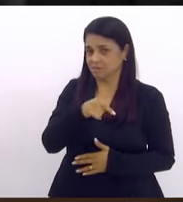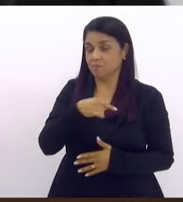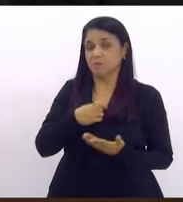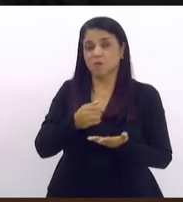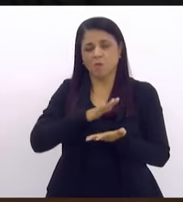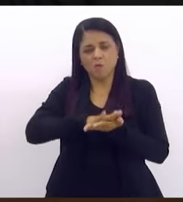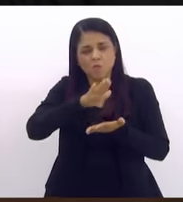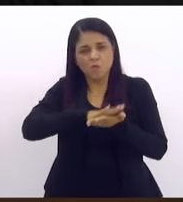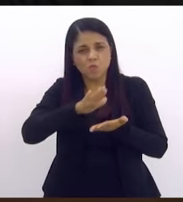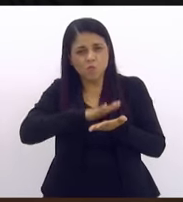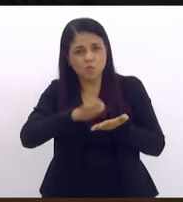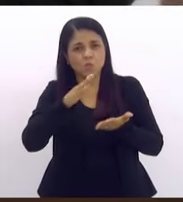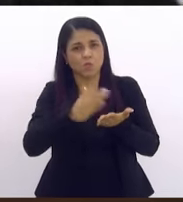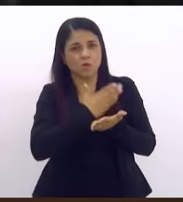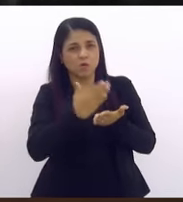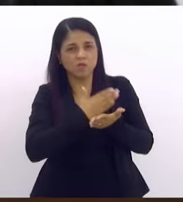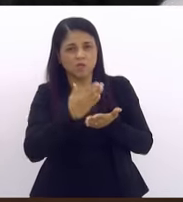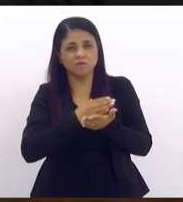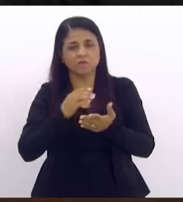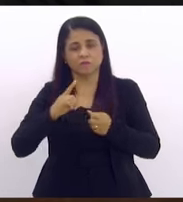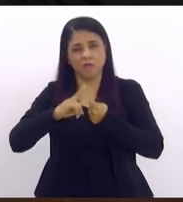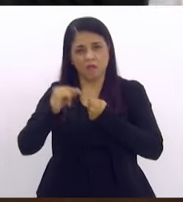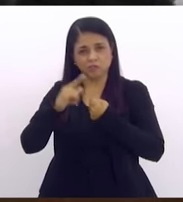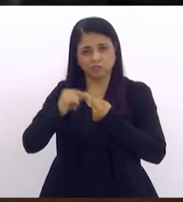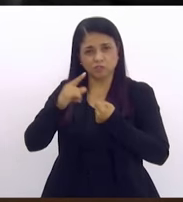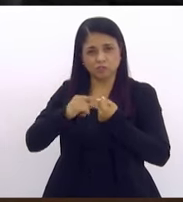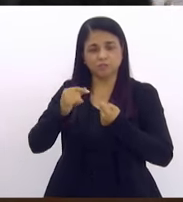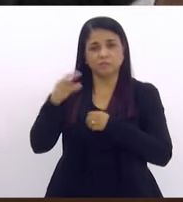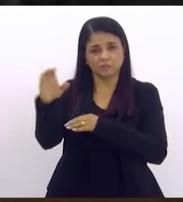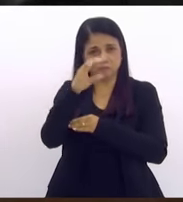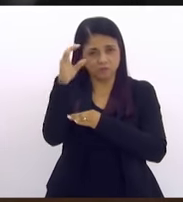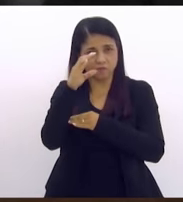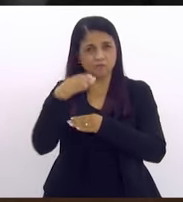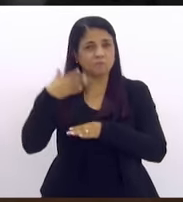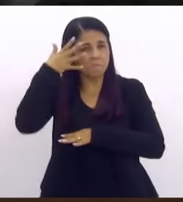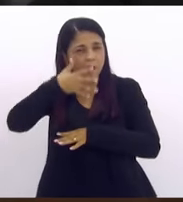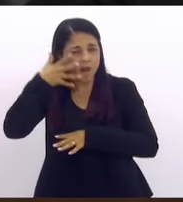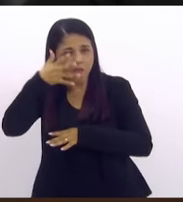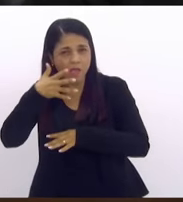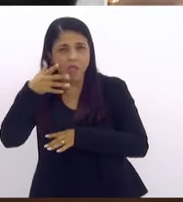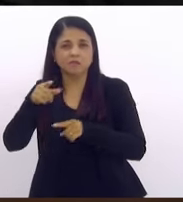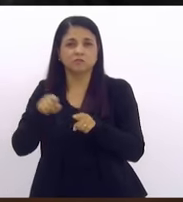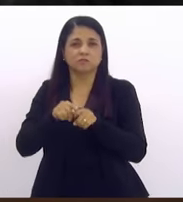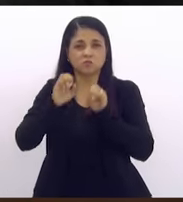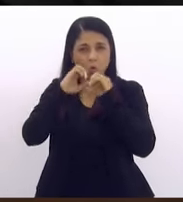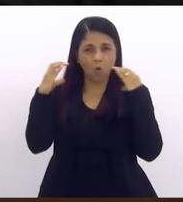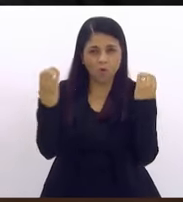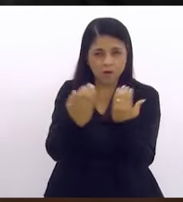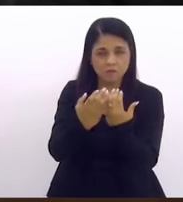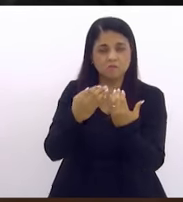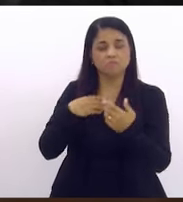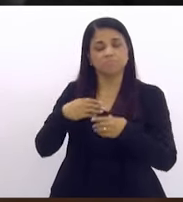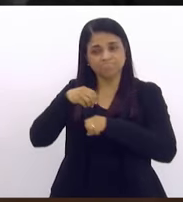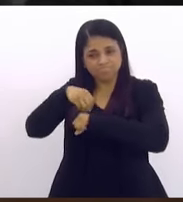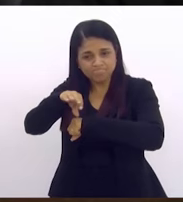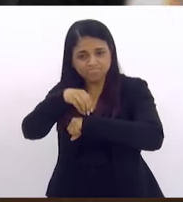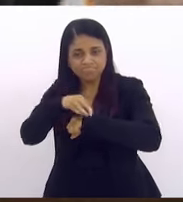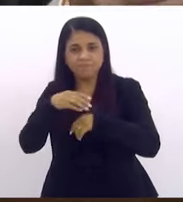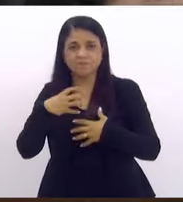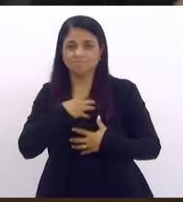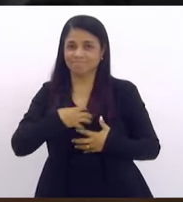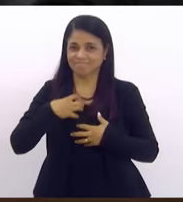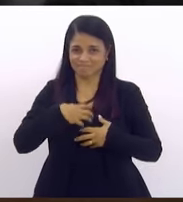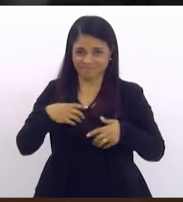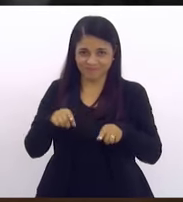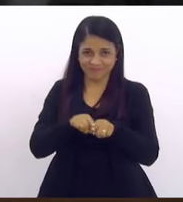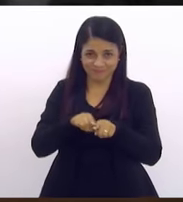livros e artigos científicos participou de palestras e congresso contribuindo com suas reflexões e inquietações noutras vezes